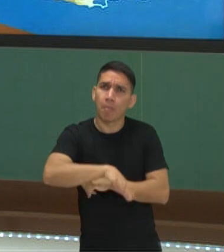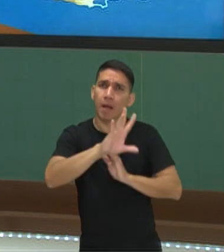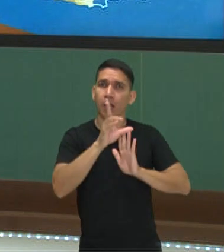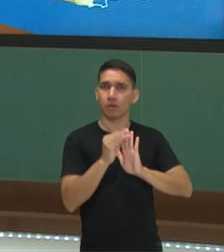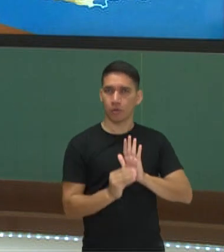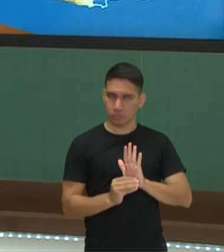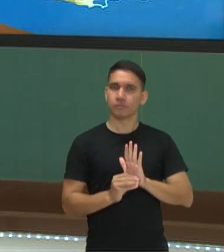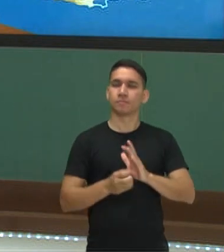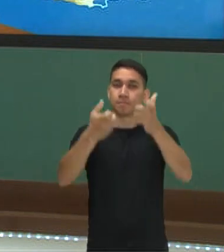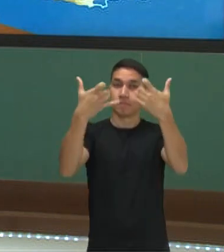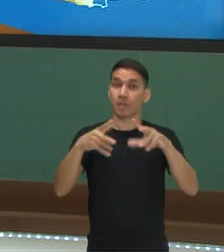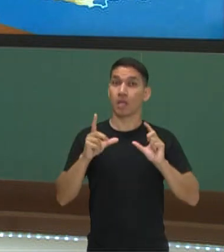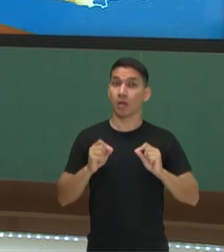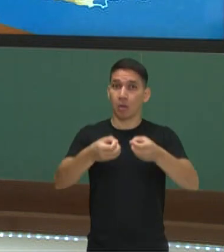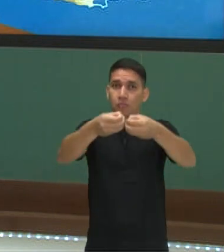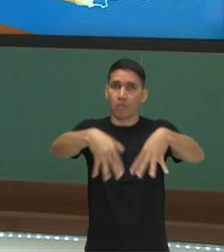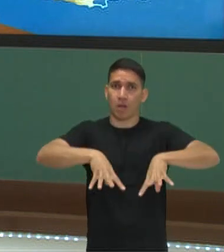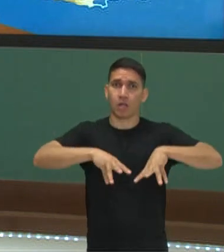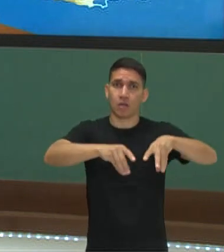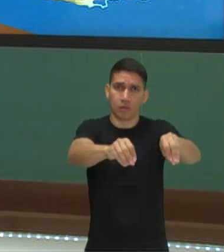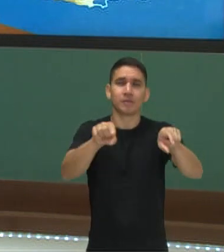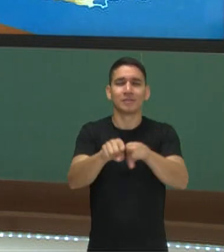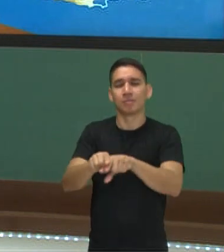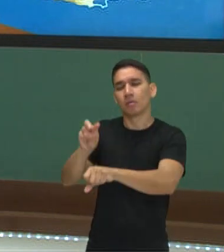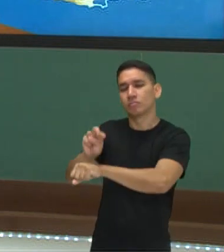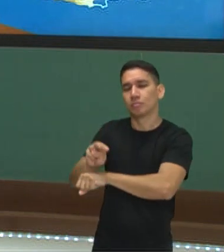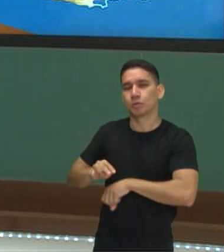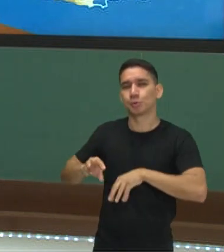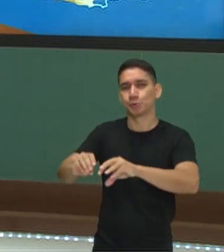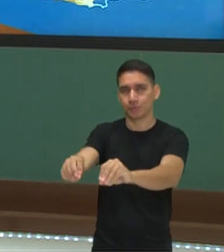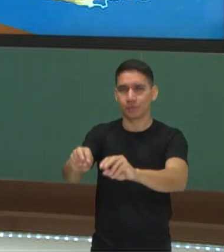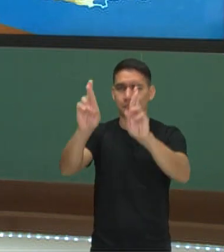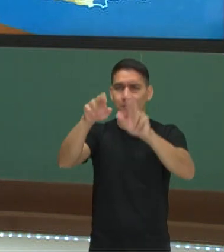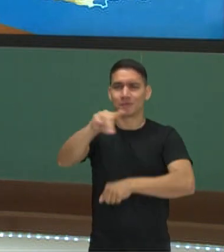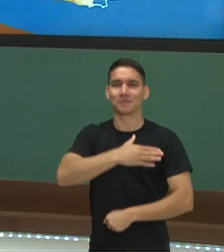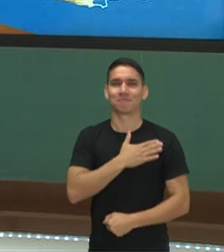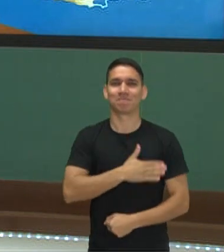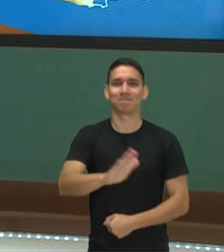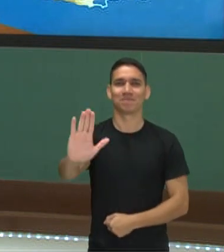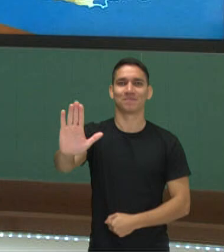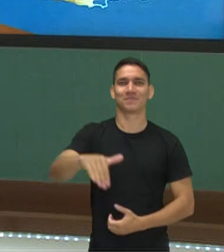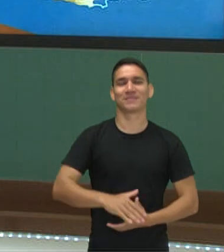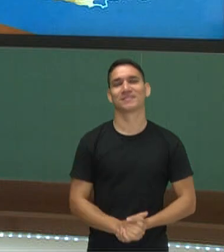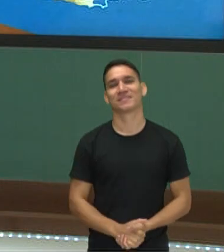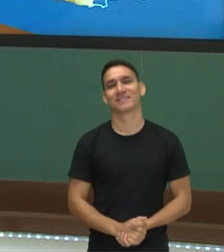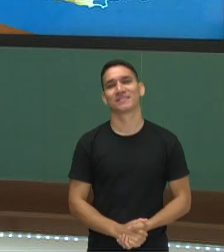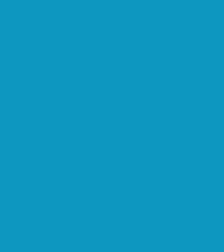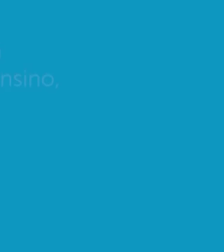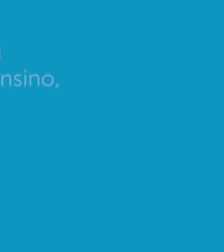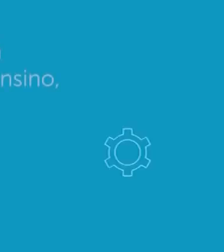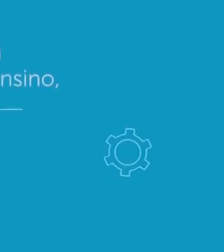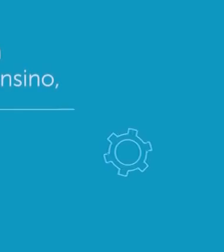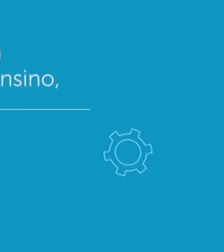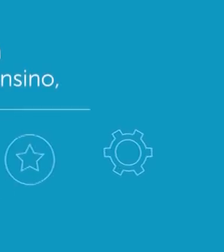conteúdos. Nós falamos da degradação e da conservação do solo. Espero que vocês tenham gostado e até breve.